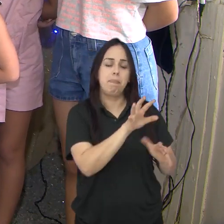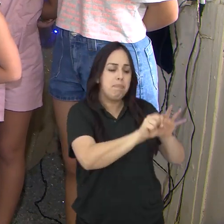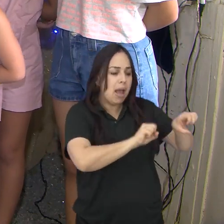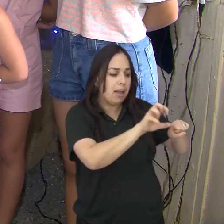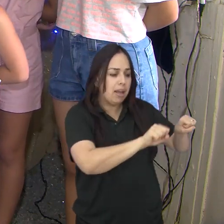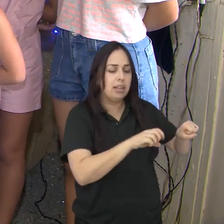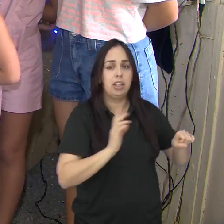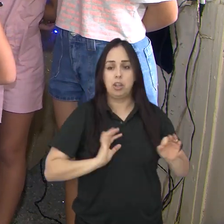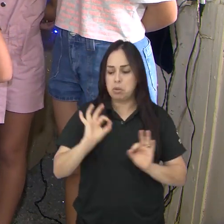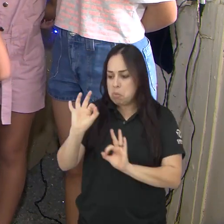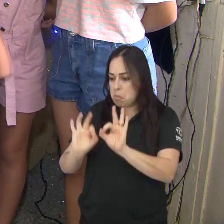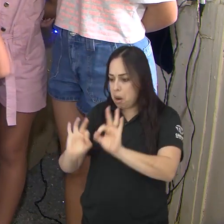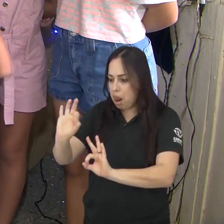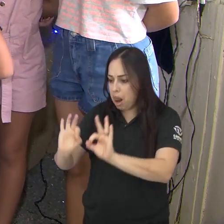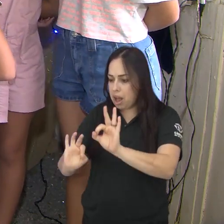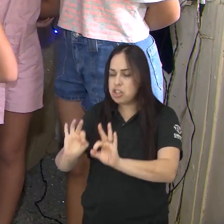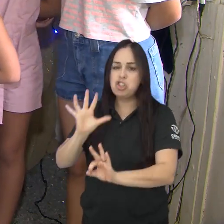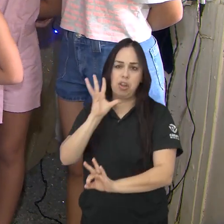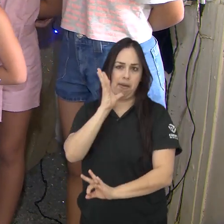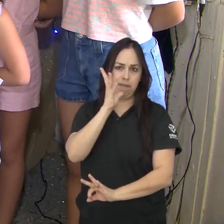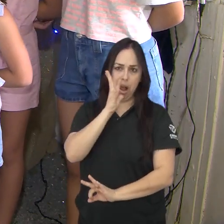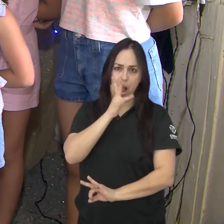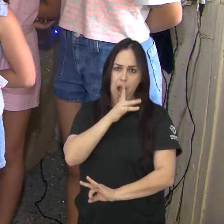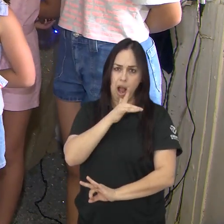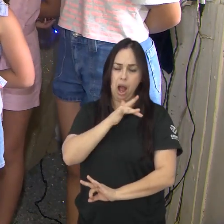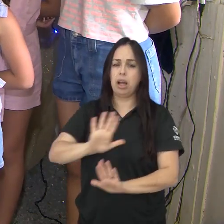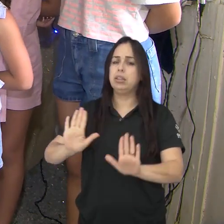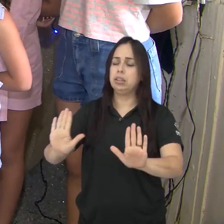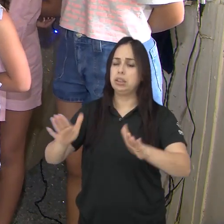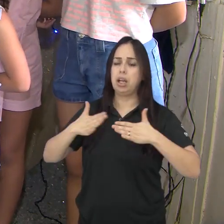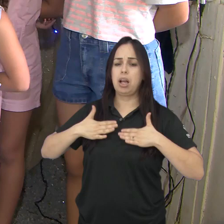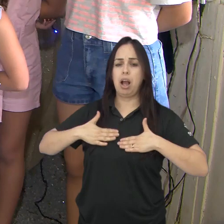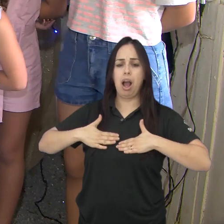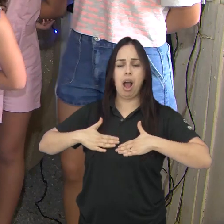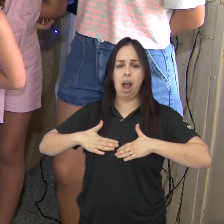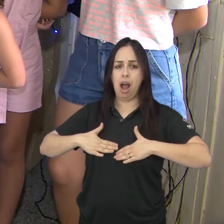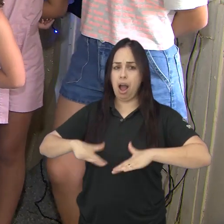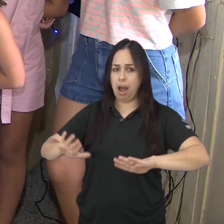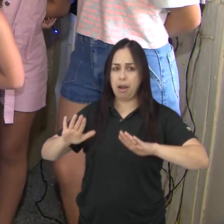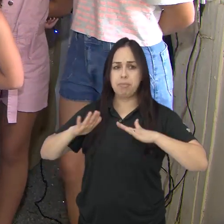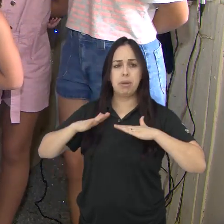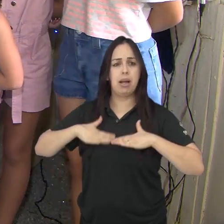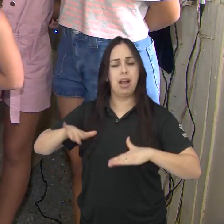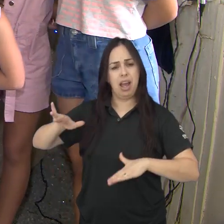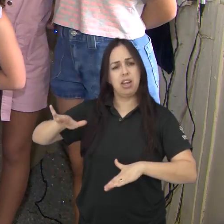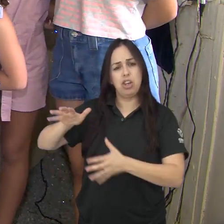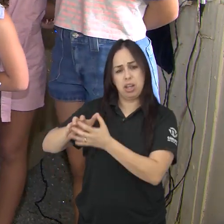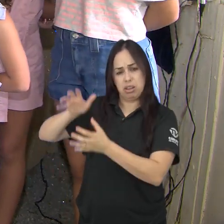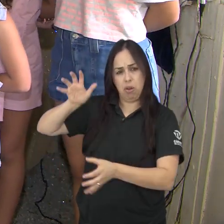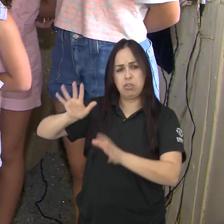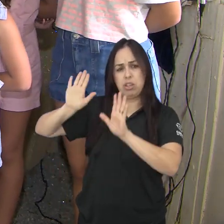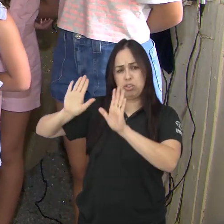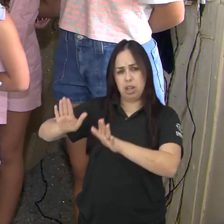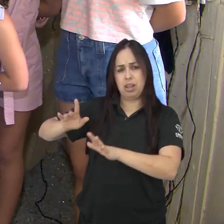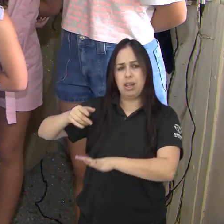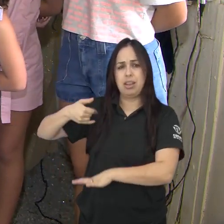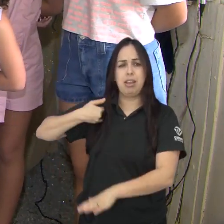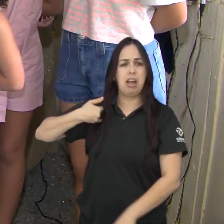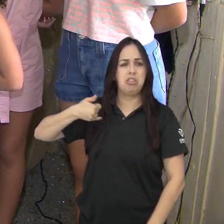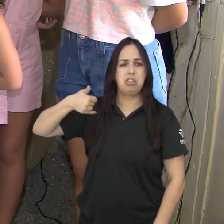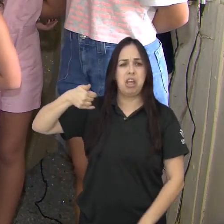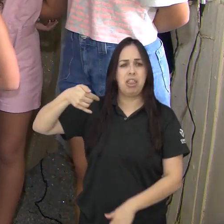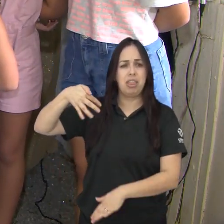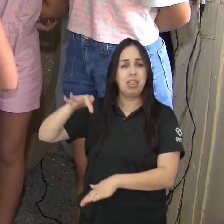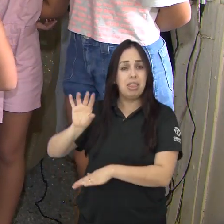a gente ia montando devagar, bem no tempo dela também, que ela já era uma idosa de mais de